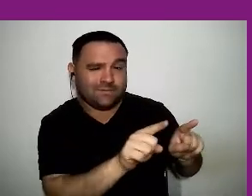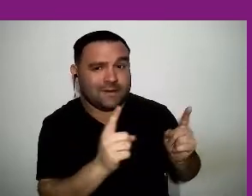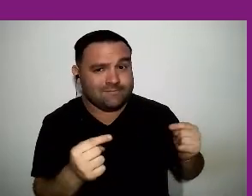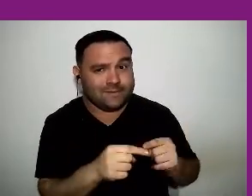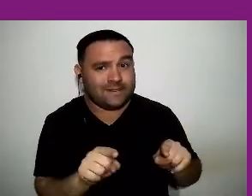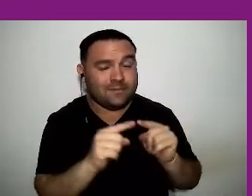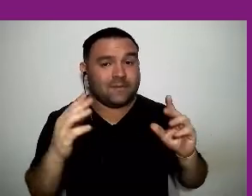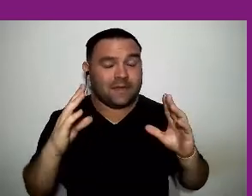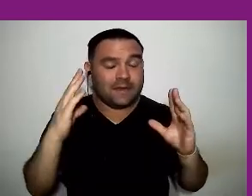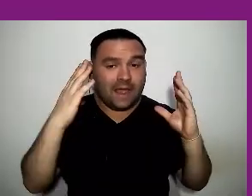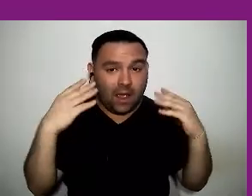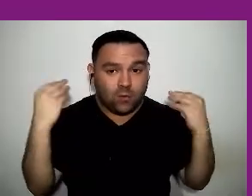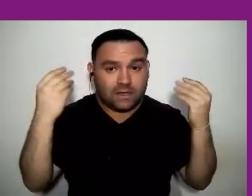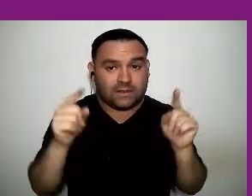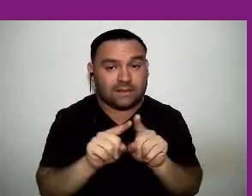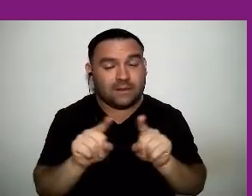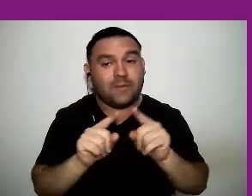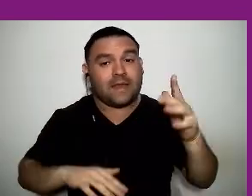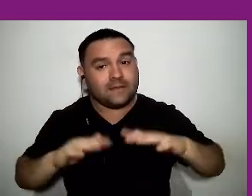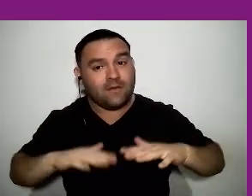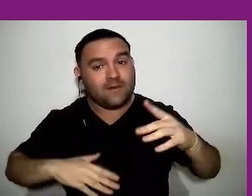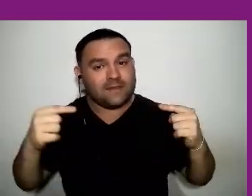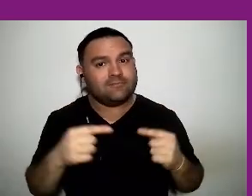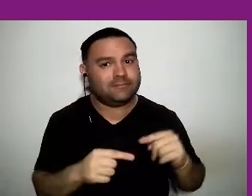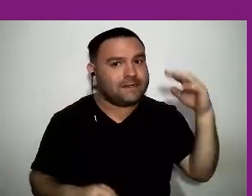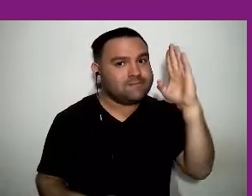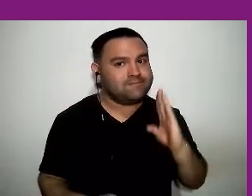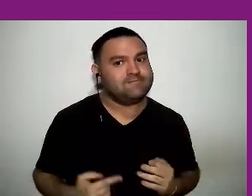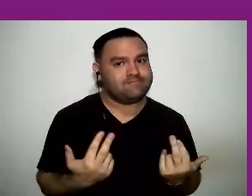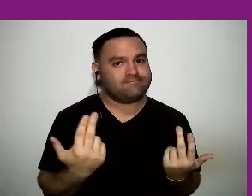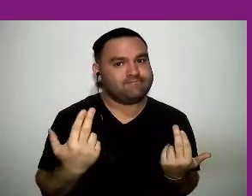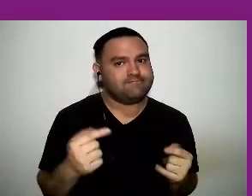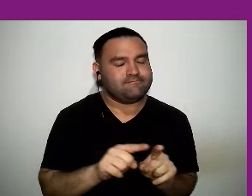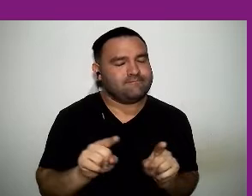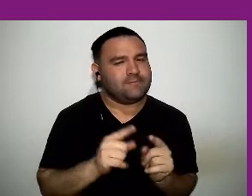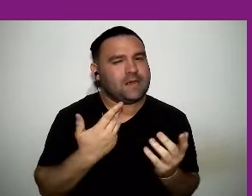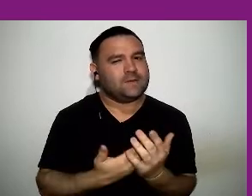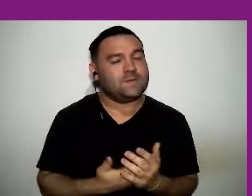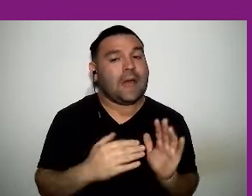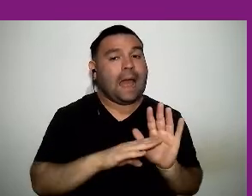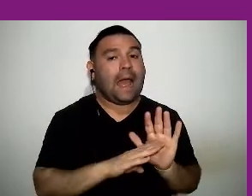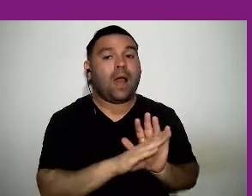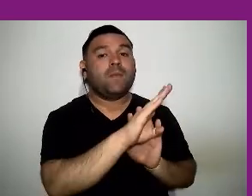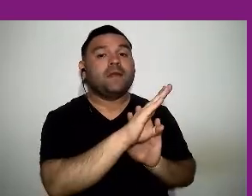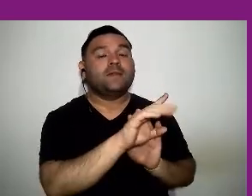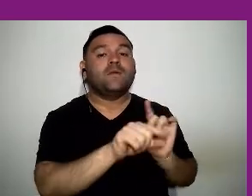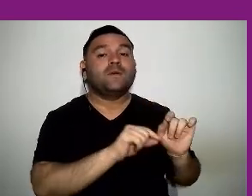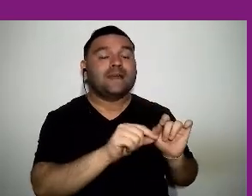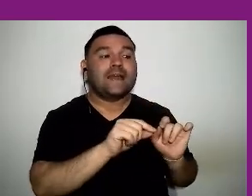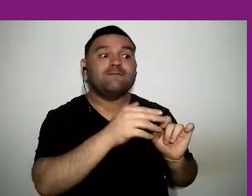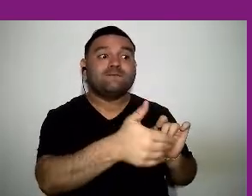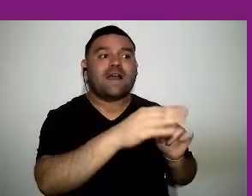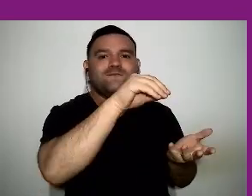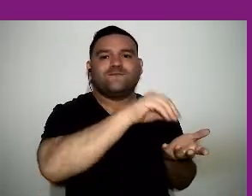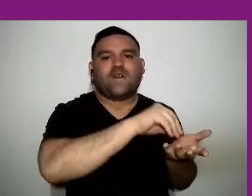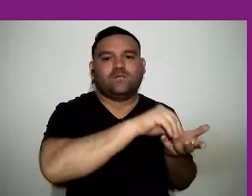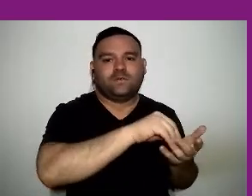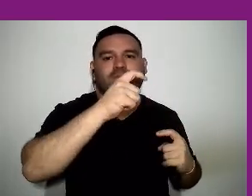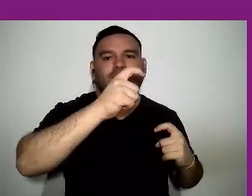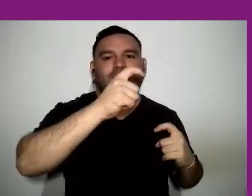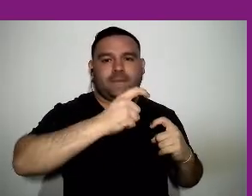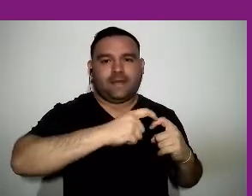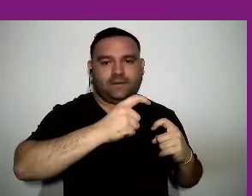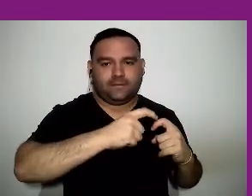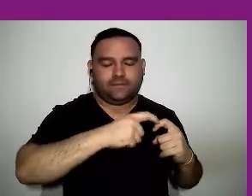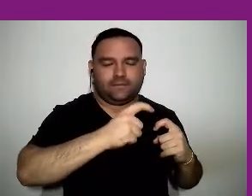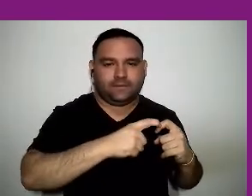inclusive a Holanda e talvez também o Brasil. Um aumento da falta de